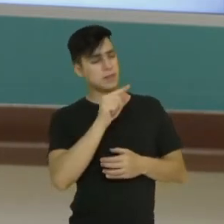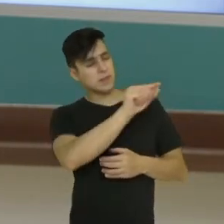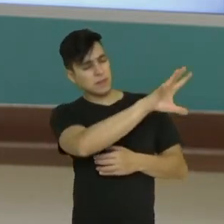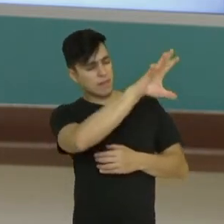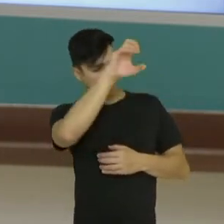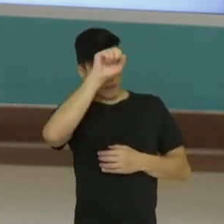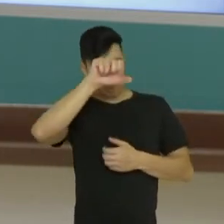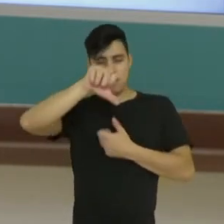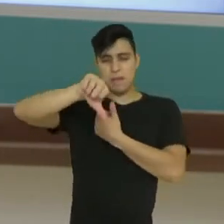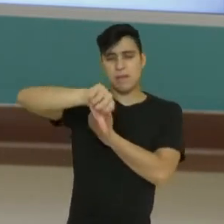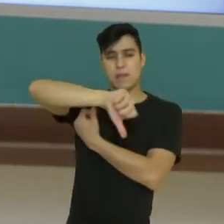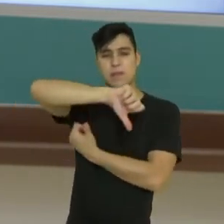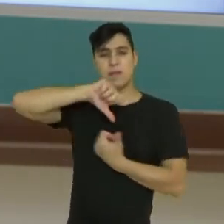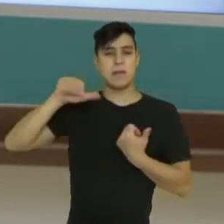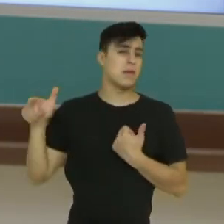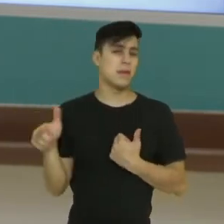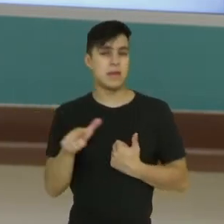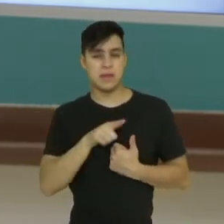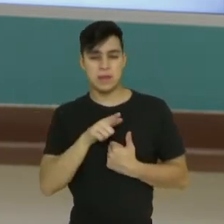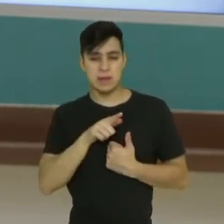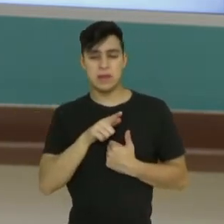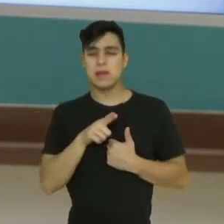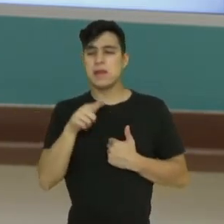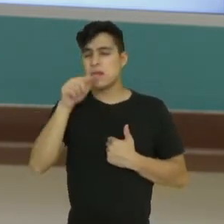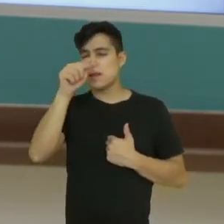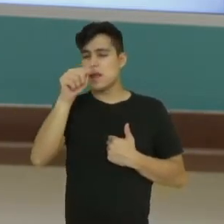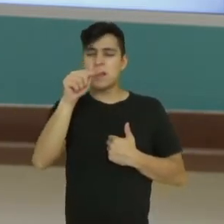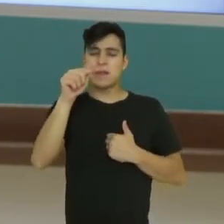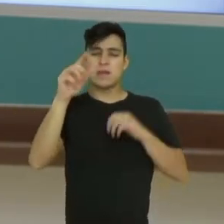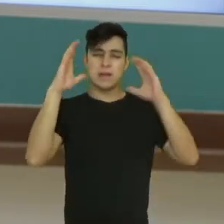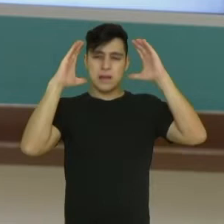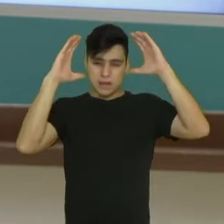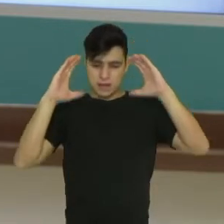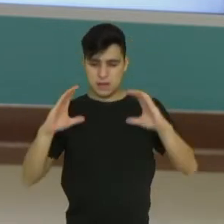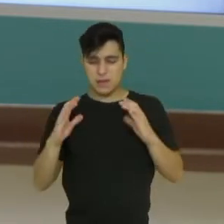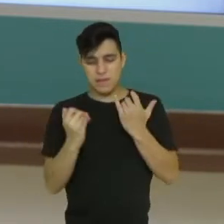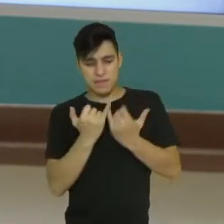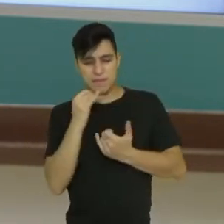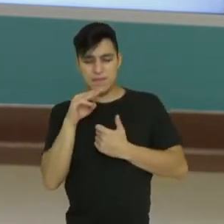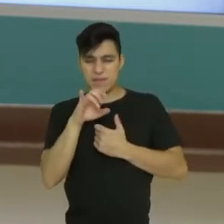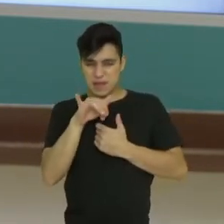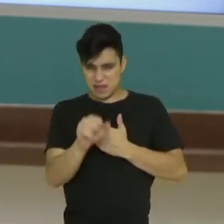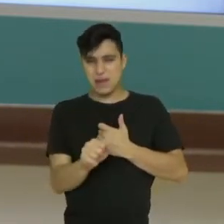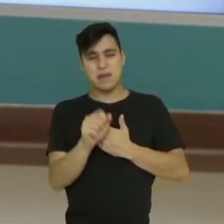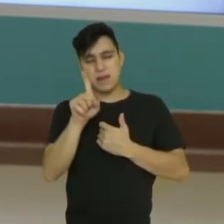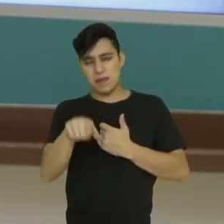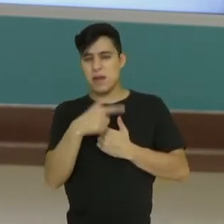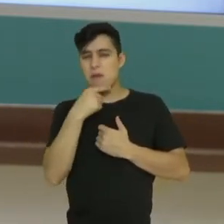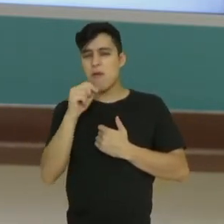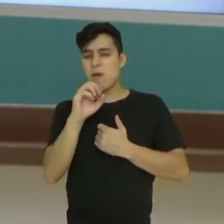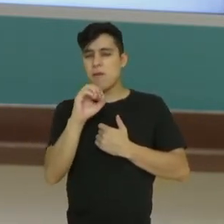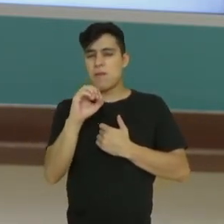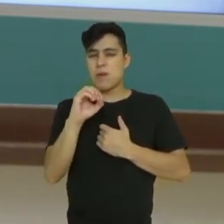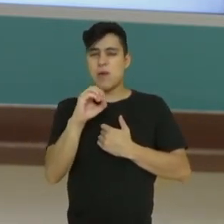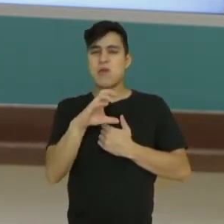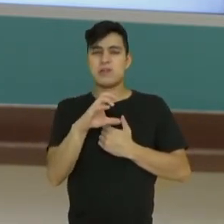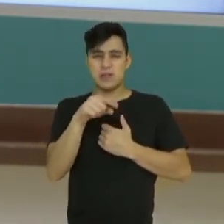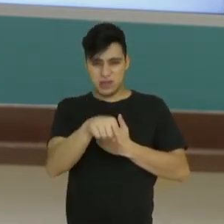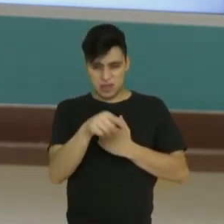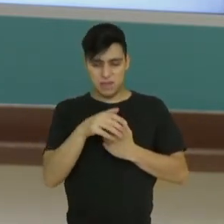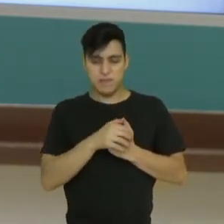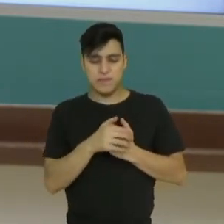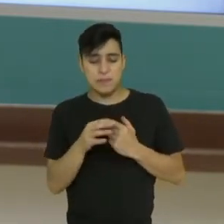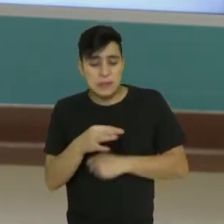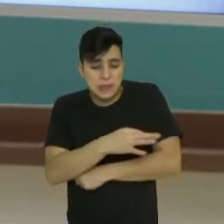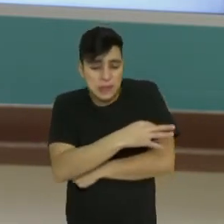foi transformada, agora nós temos 7 cabeças e meia, que é exatamente o homem ocidental, e nós temos isso se desenvolvendo como técnica. Então, o que